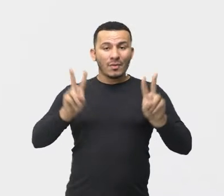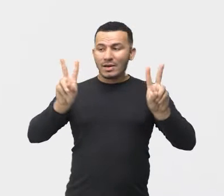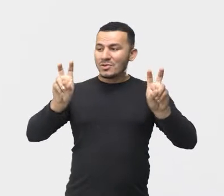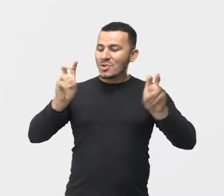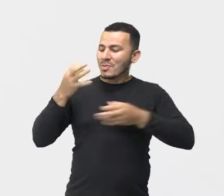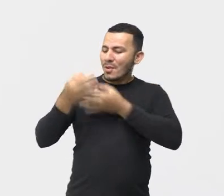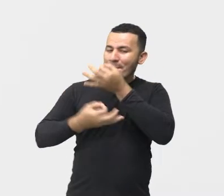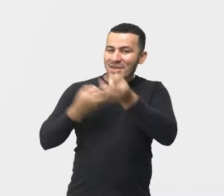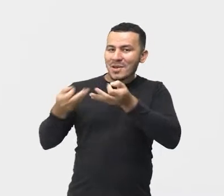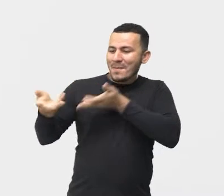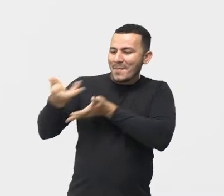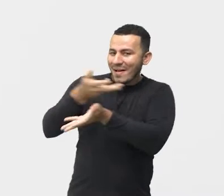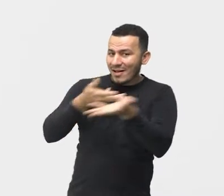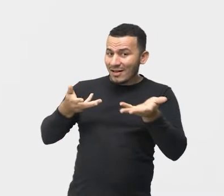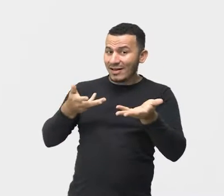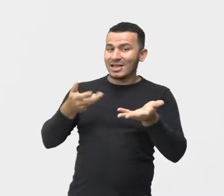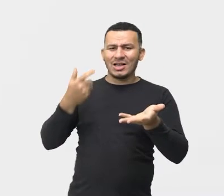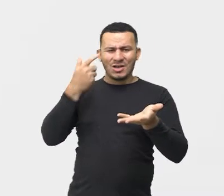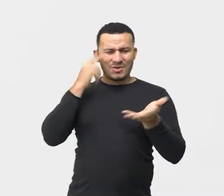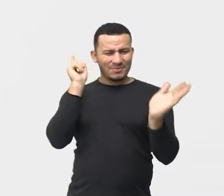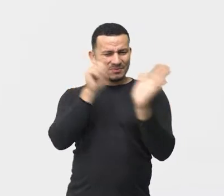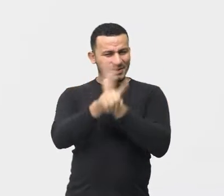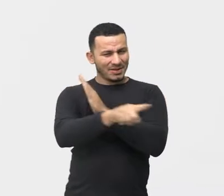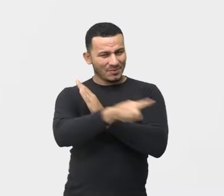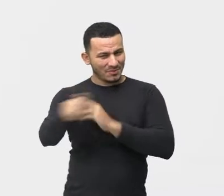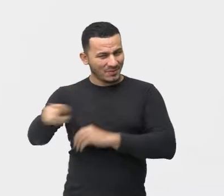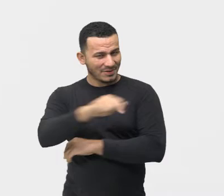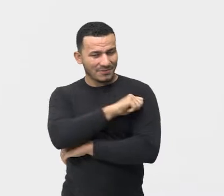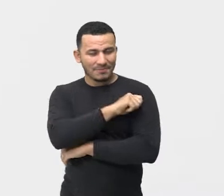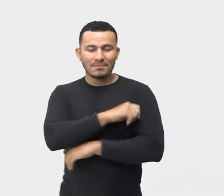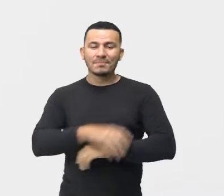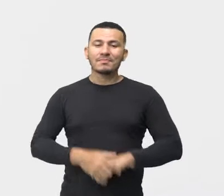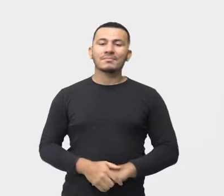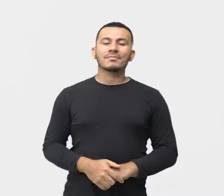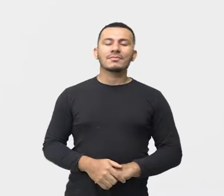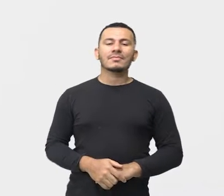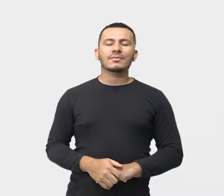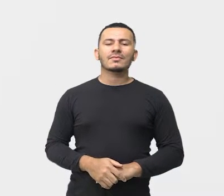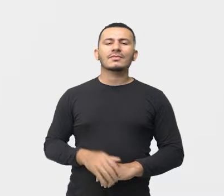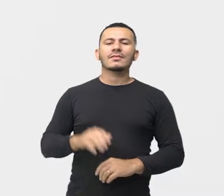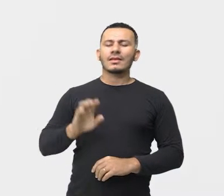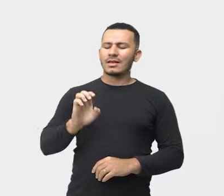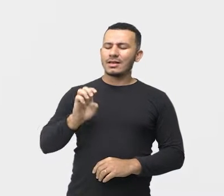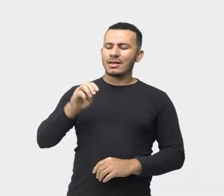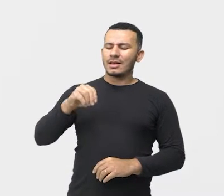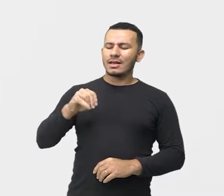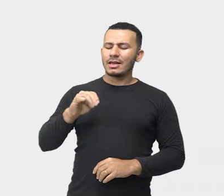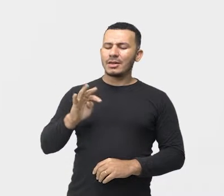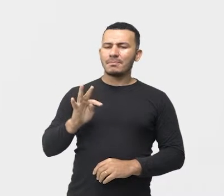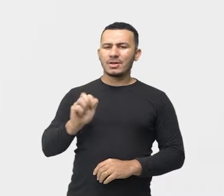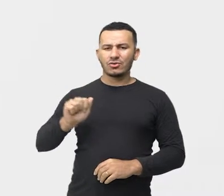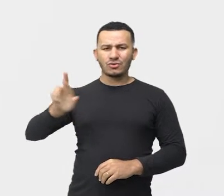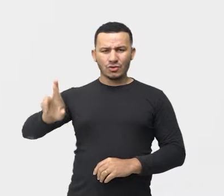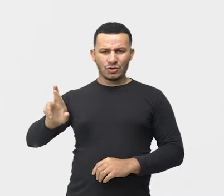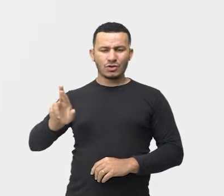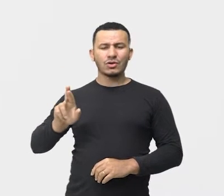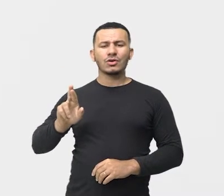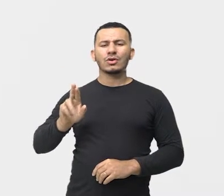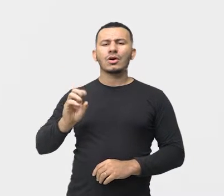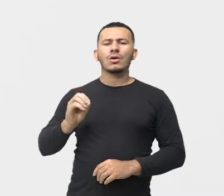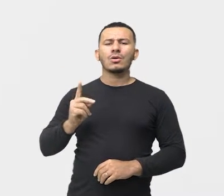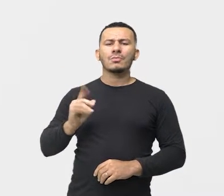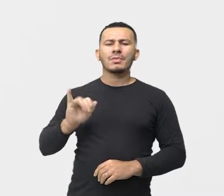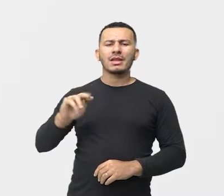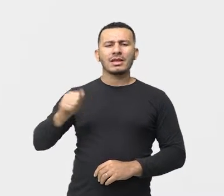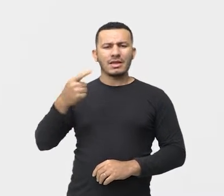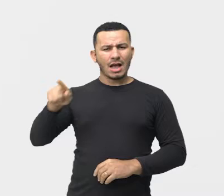de opinião que a gente vai falar, pergunto a vocês, o que é emitir opinião? O que é